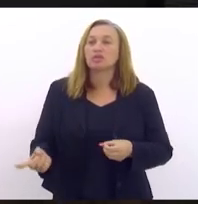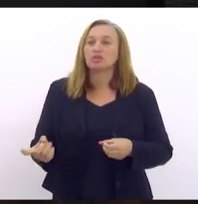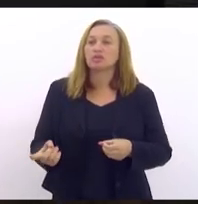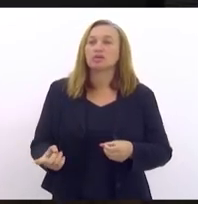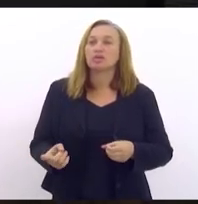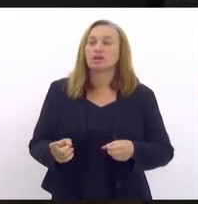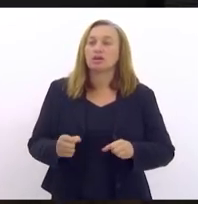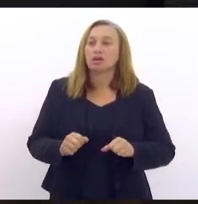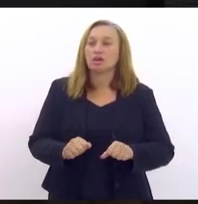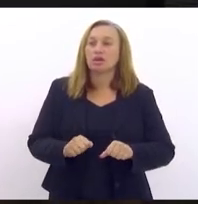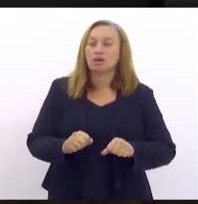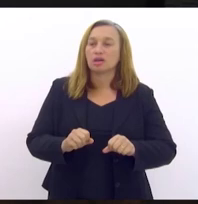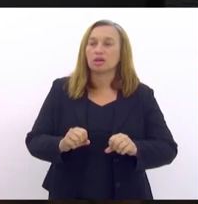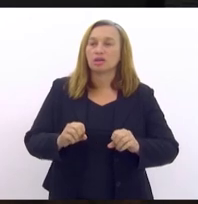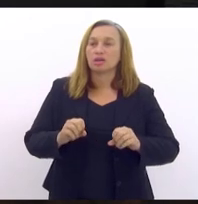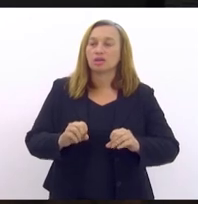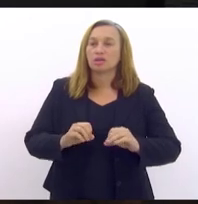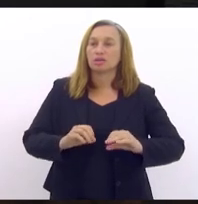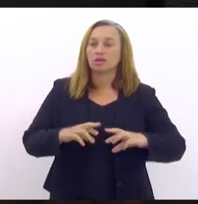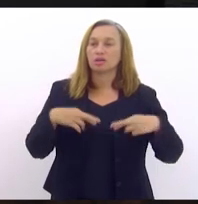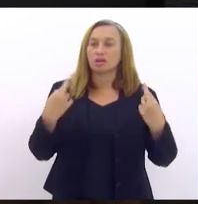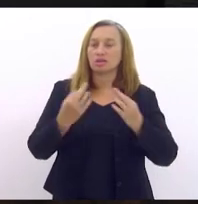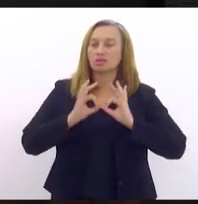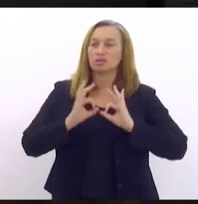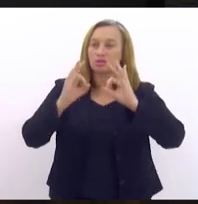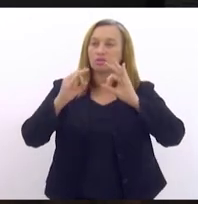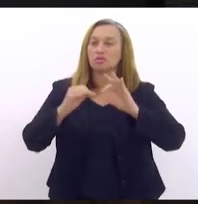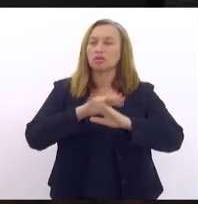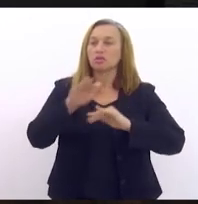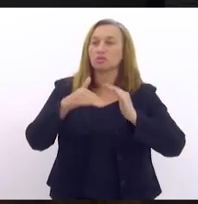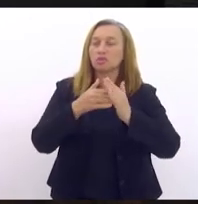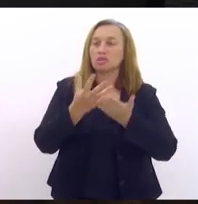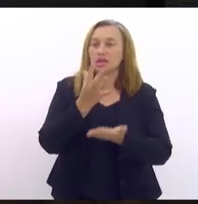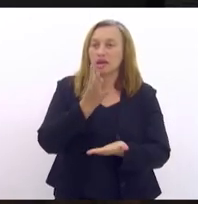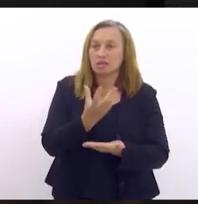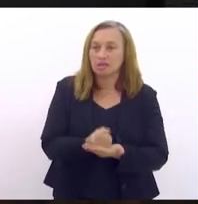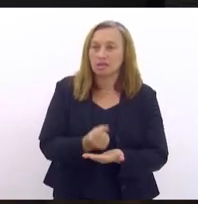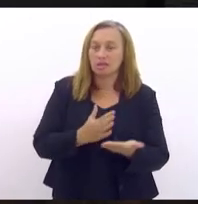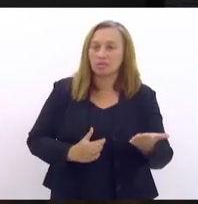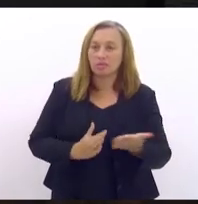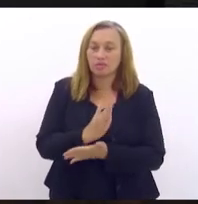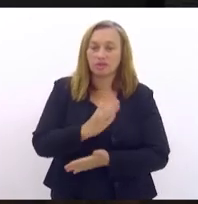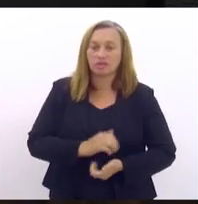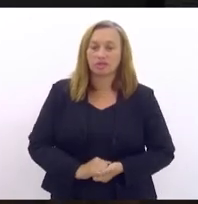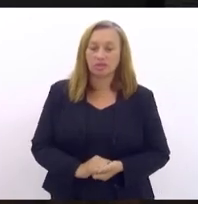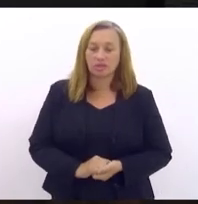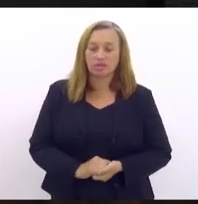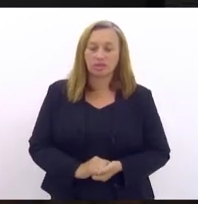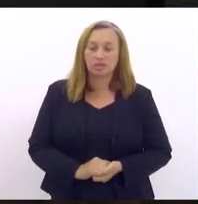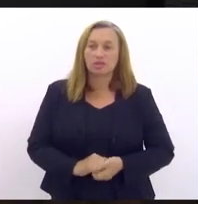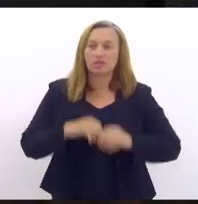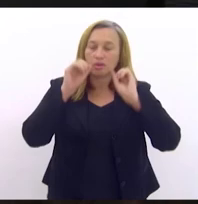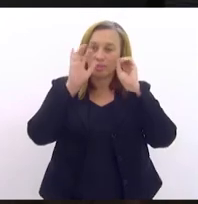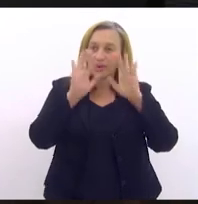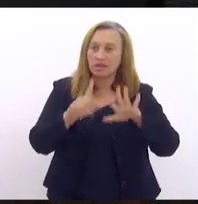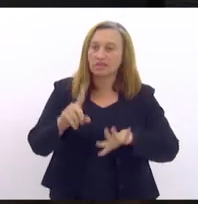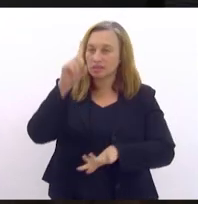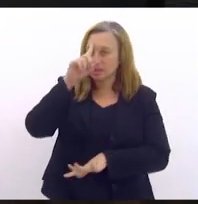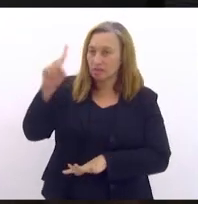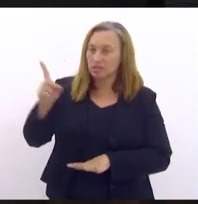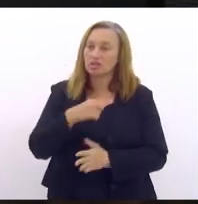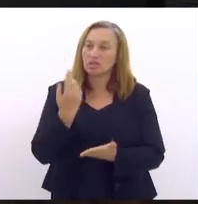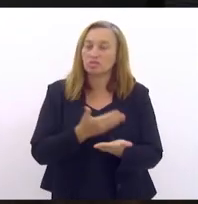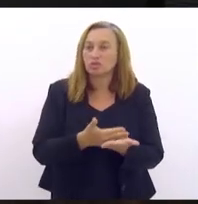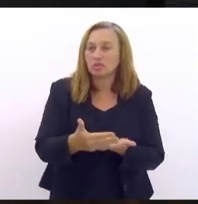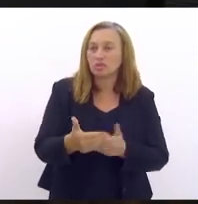extraordinária, para assim dar fim à sessão. Todos que aprovam, permaneçam como estão, aprovado. Havendo o número legal sobre a proteção de